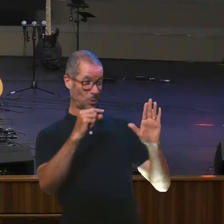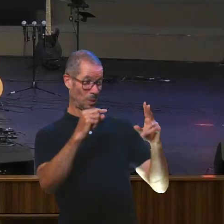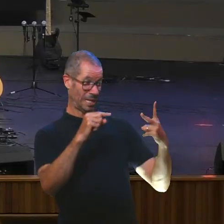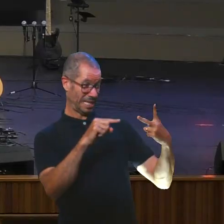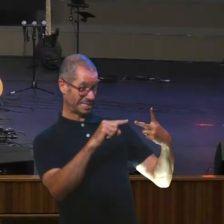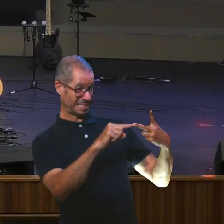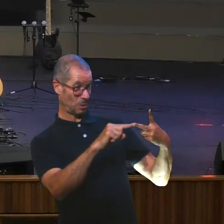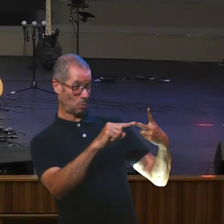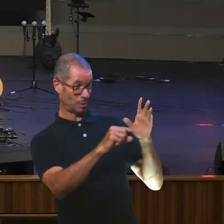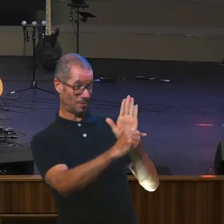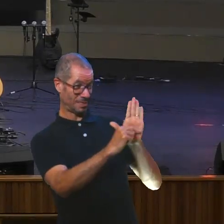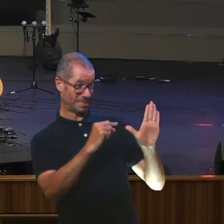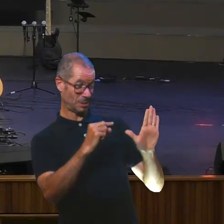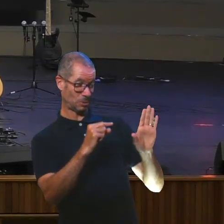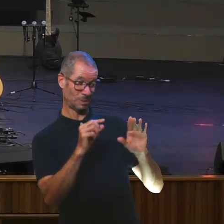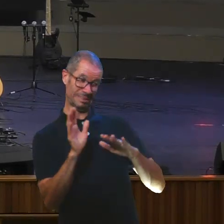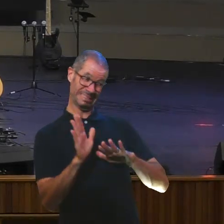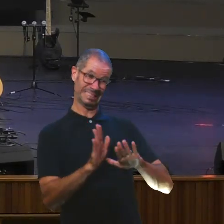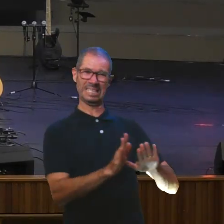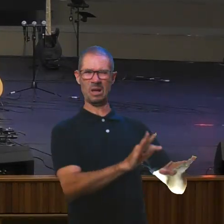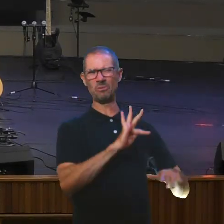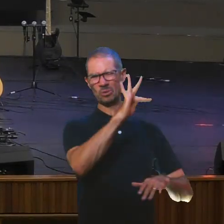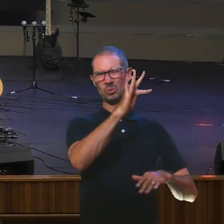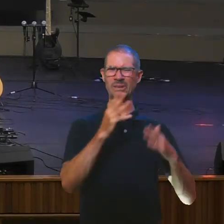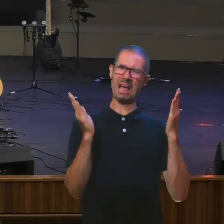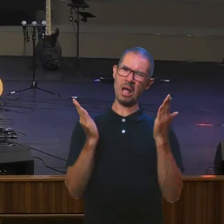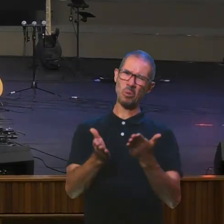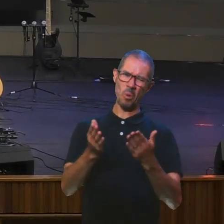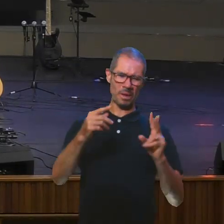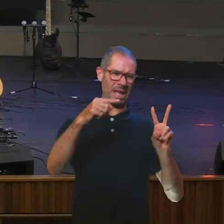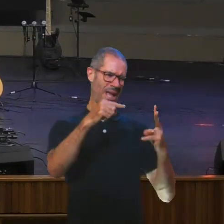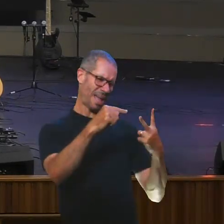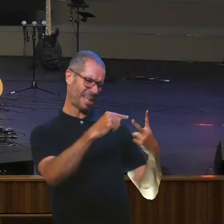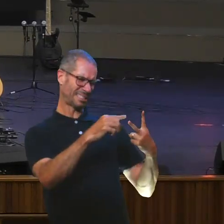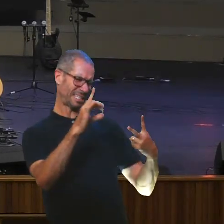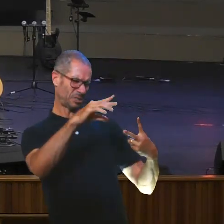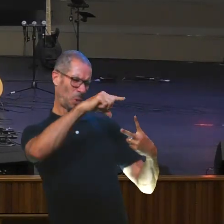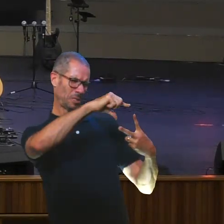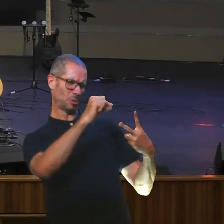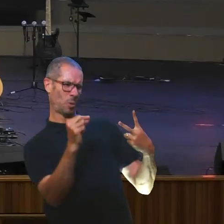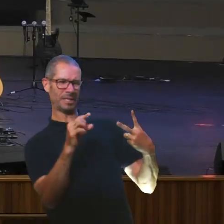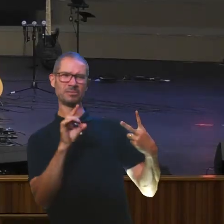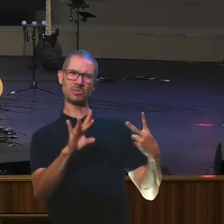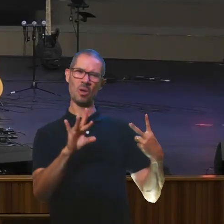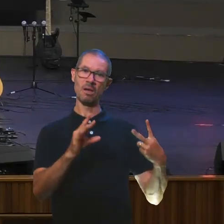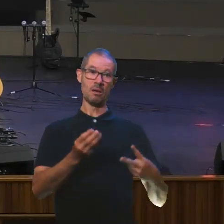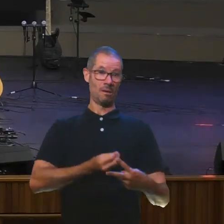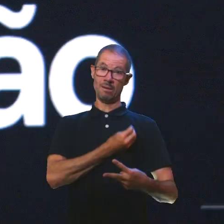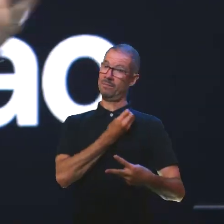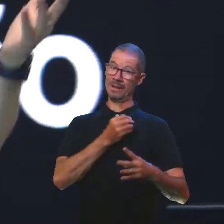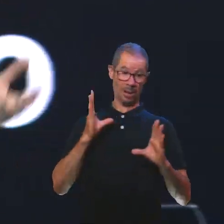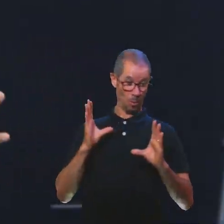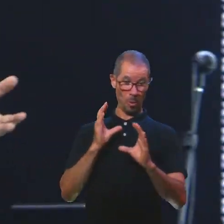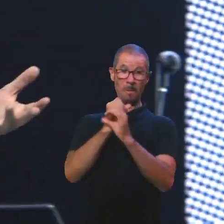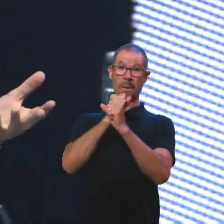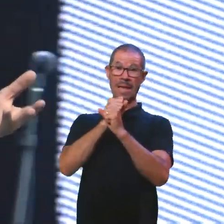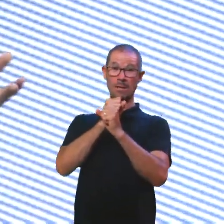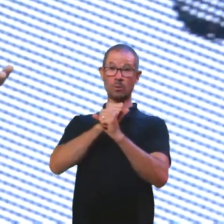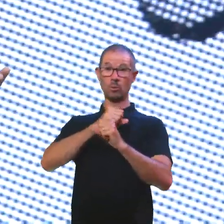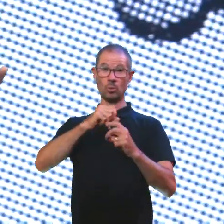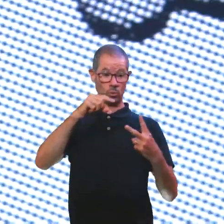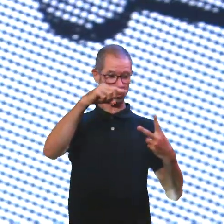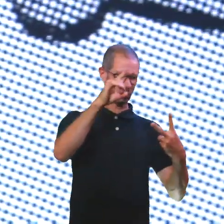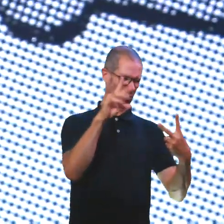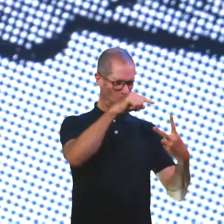segunda vai ser um problema para o Lucas do futuro. Mas agora, Deus, é essa parte aqui. E sabe, não tem como você ver parte da Bíblia, tem que ver ela por completo, não é assim que funcionam as